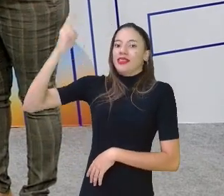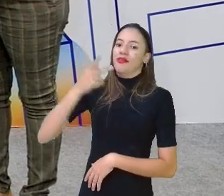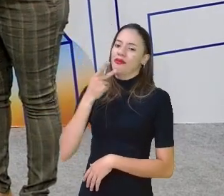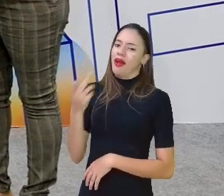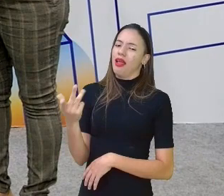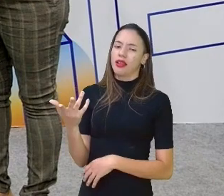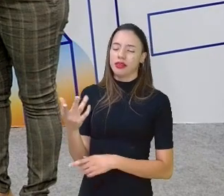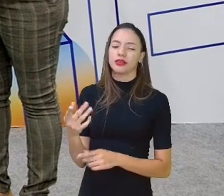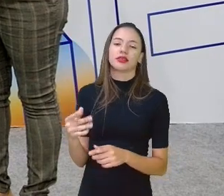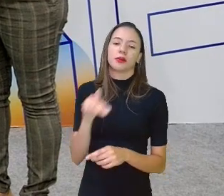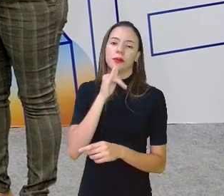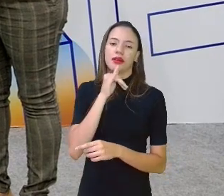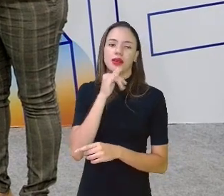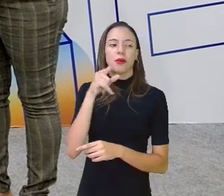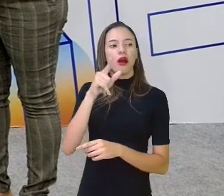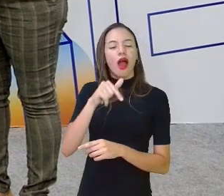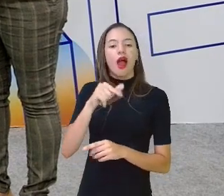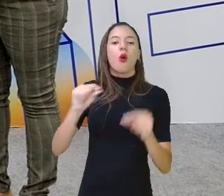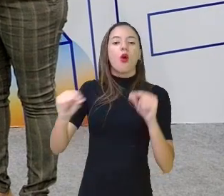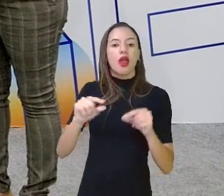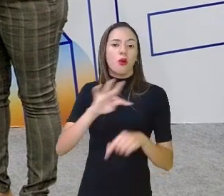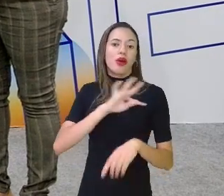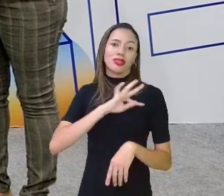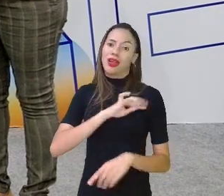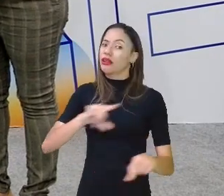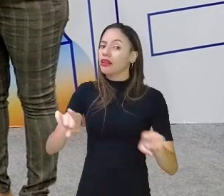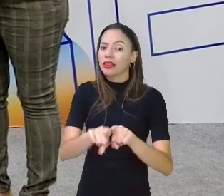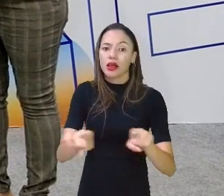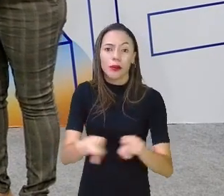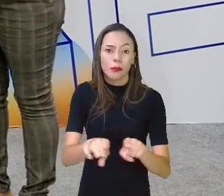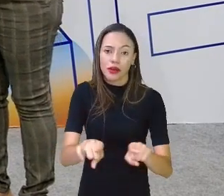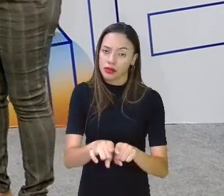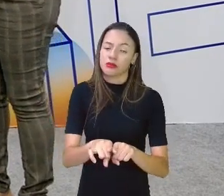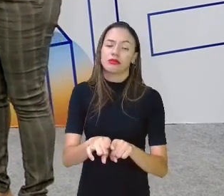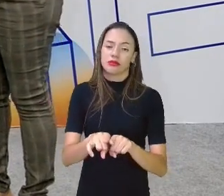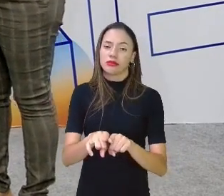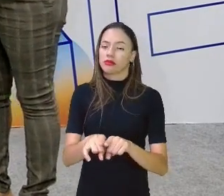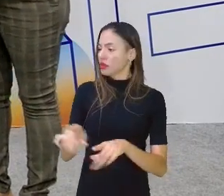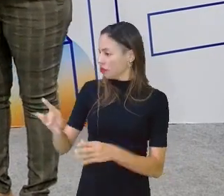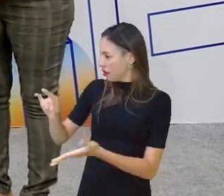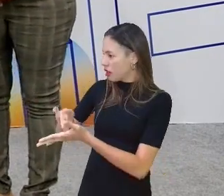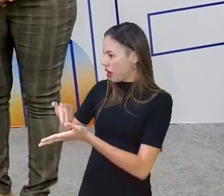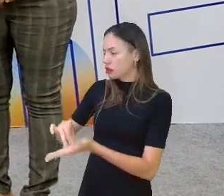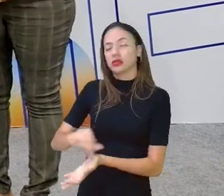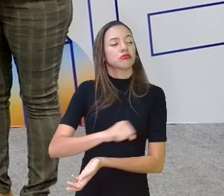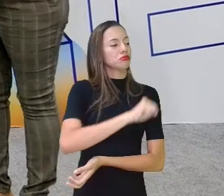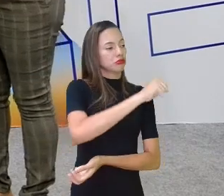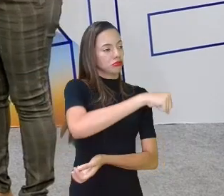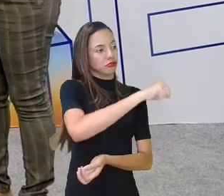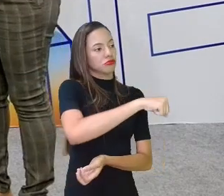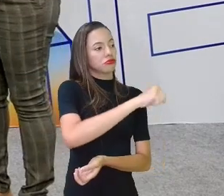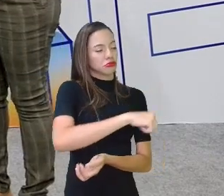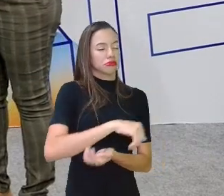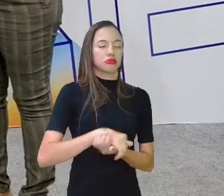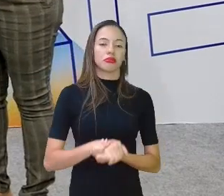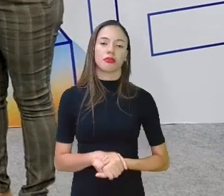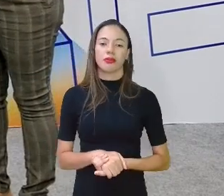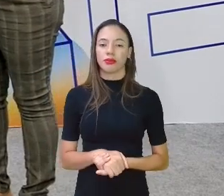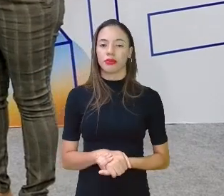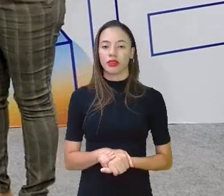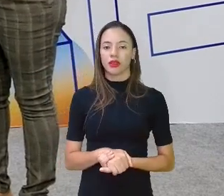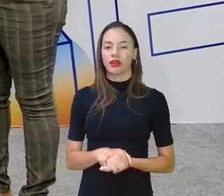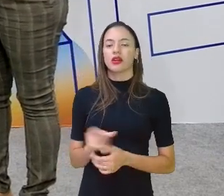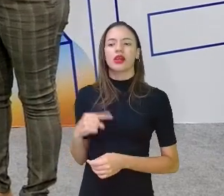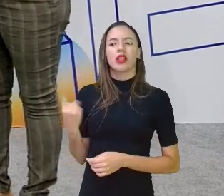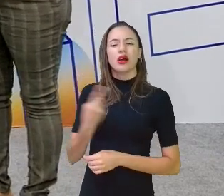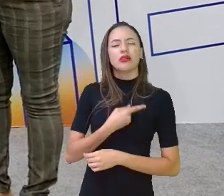na verdade, aquilo é uma técnica também. Mesmo, Sim, né? a gente estava falando